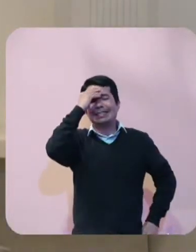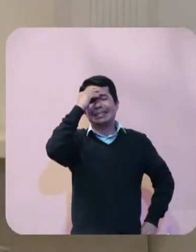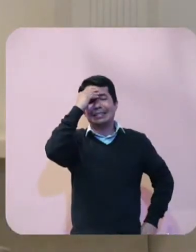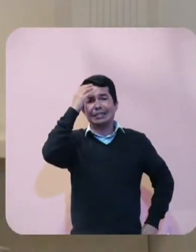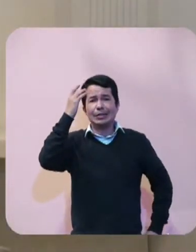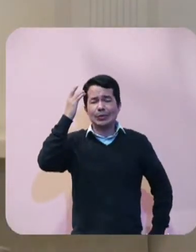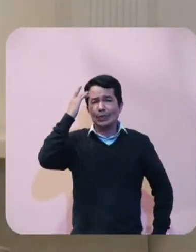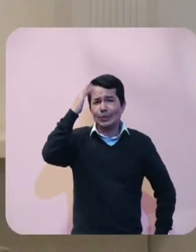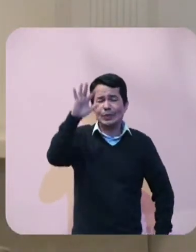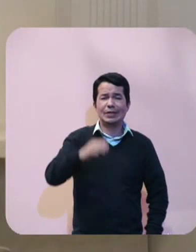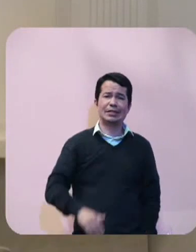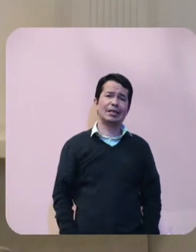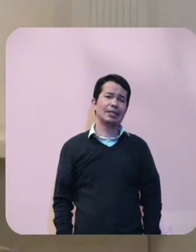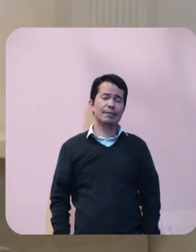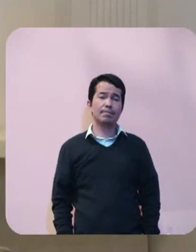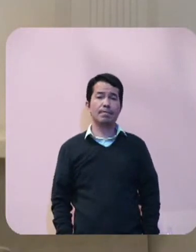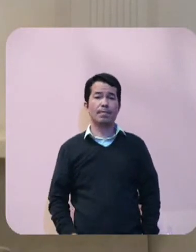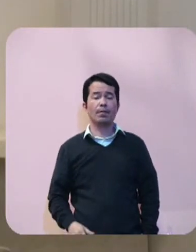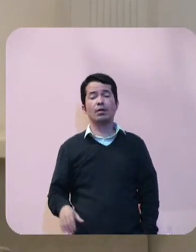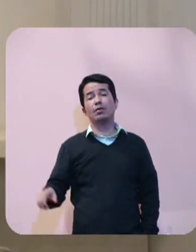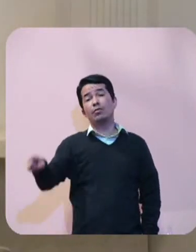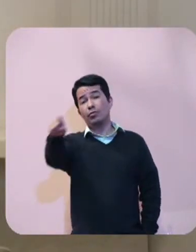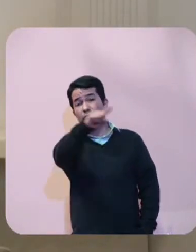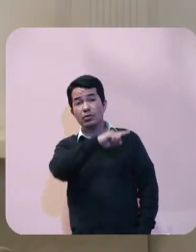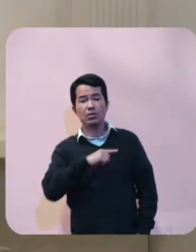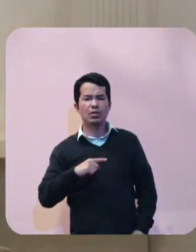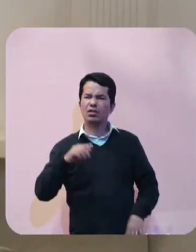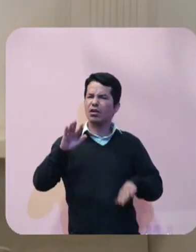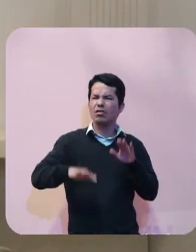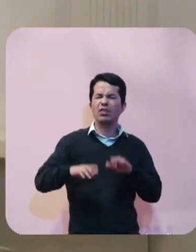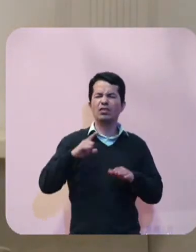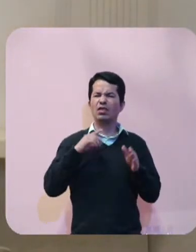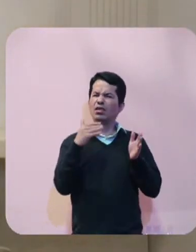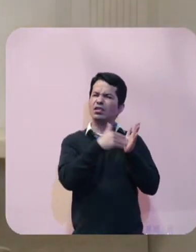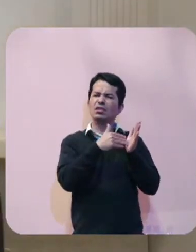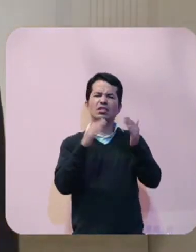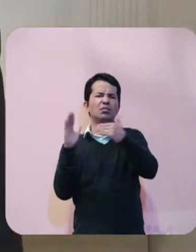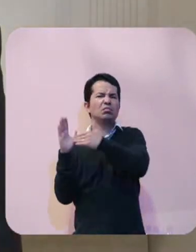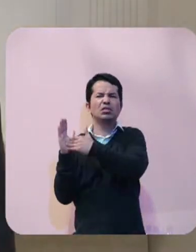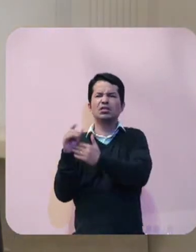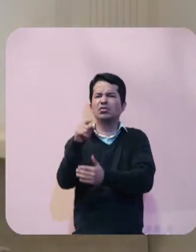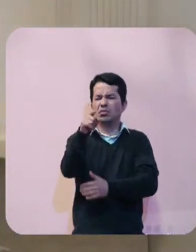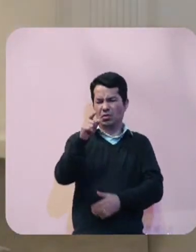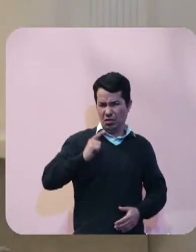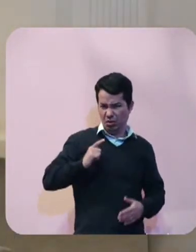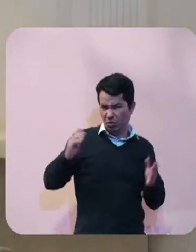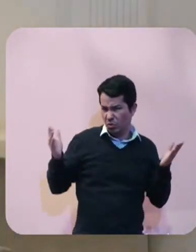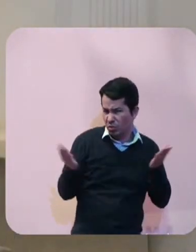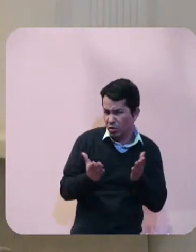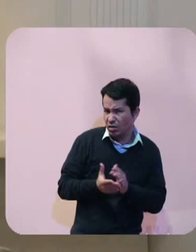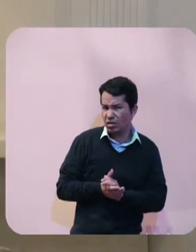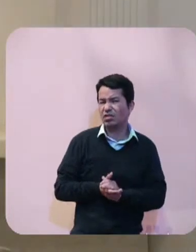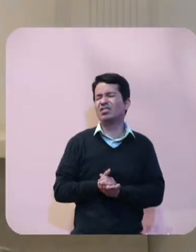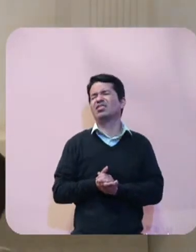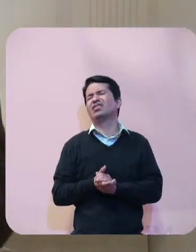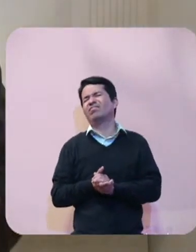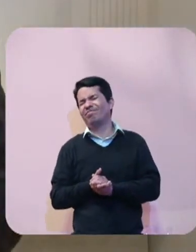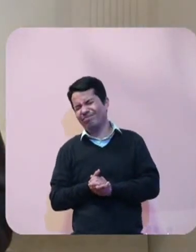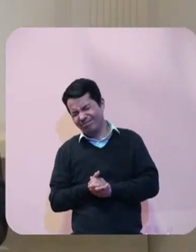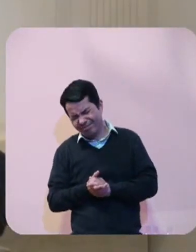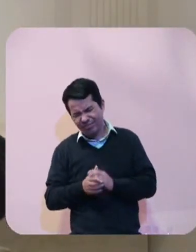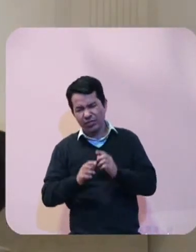de muitas outras impotências que talvez você esteja vivendo no dia de hoje. Mas eu quero dizer para você que há